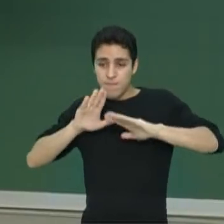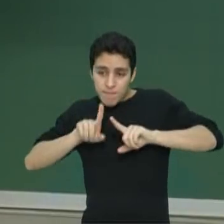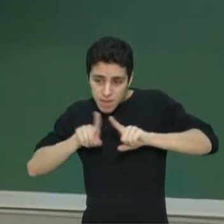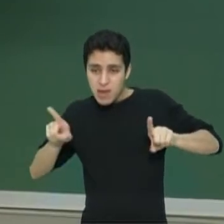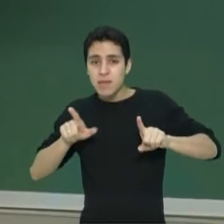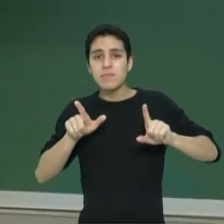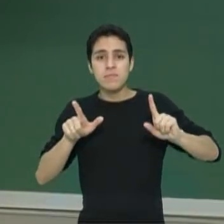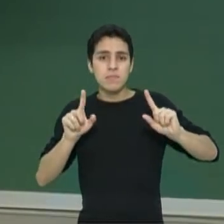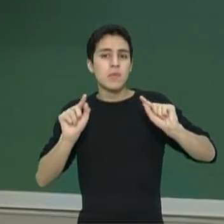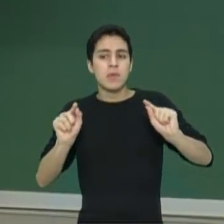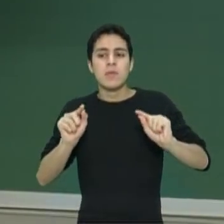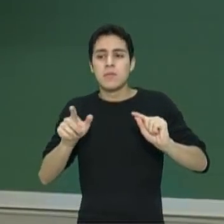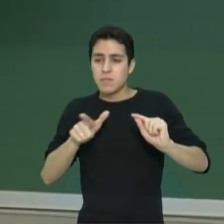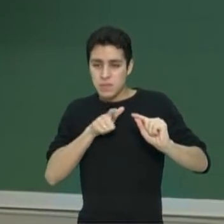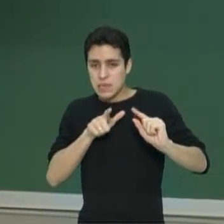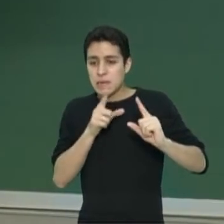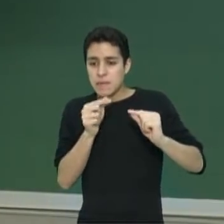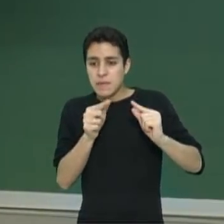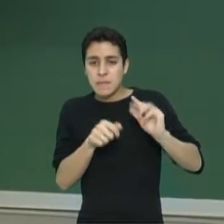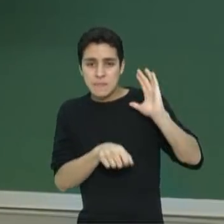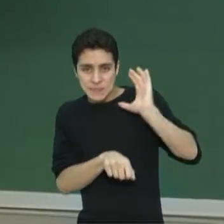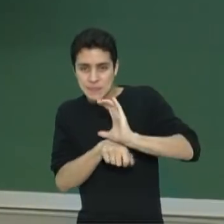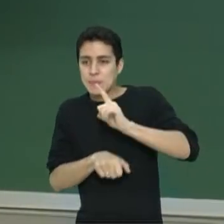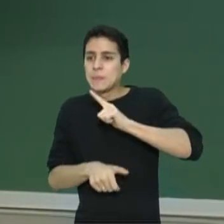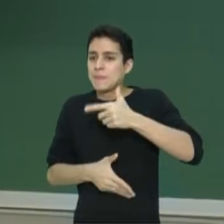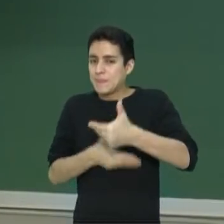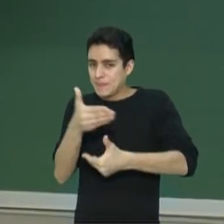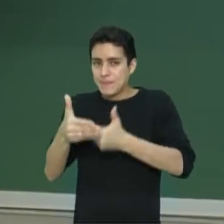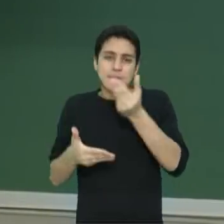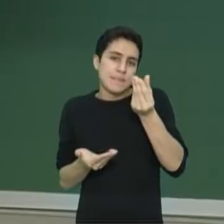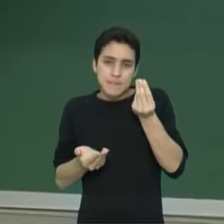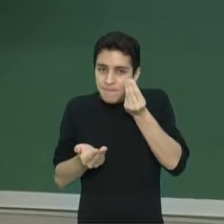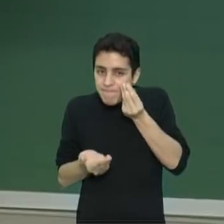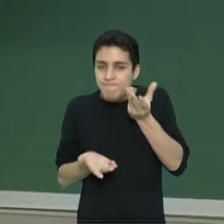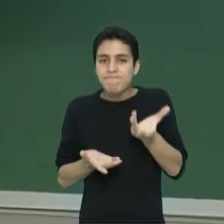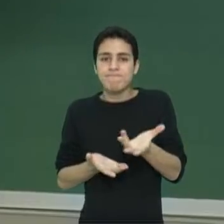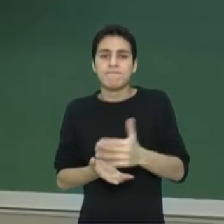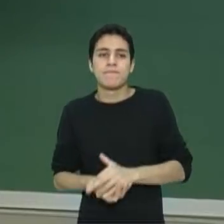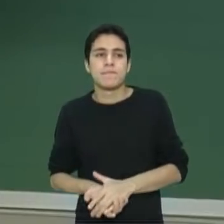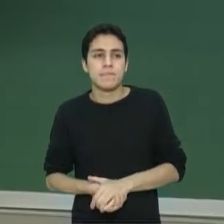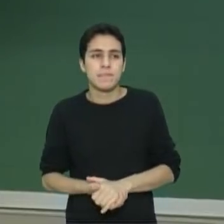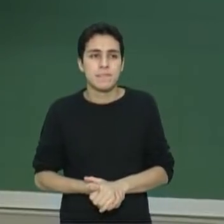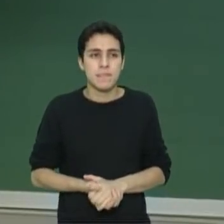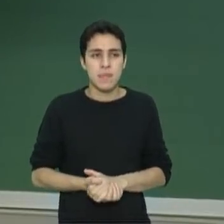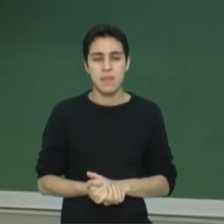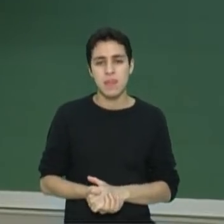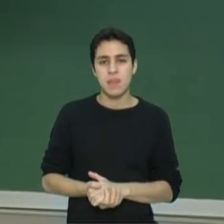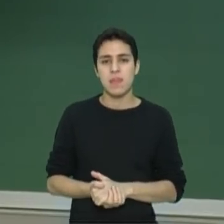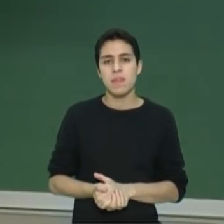são internacionais, né? Não podemos deixar de esquecer disso também, a presença lá de multinacionais.